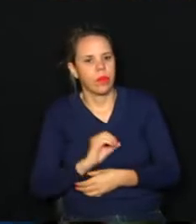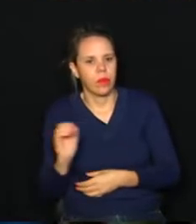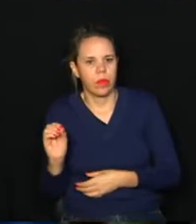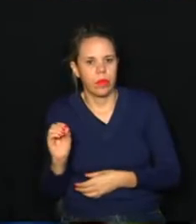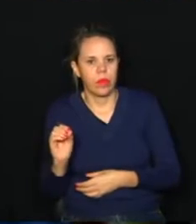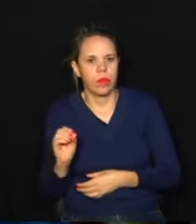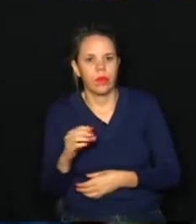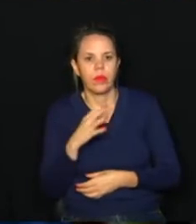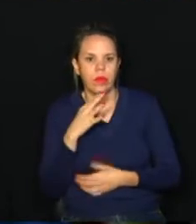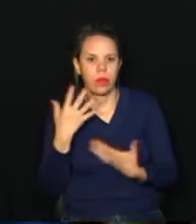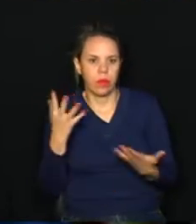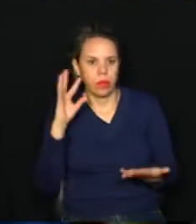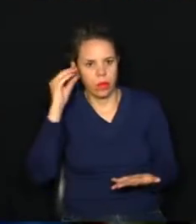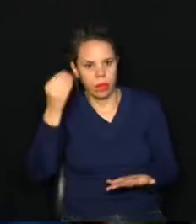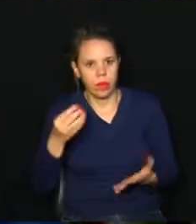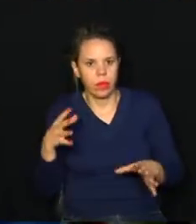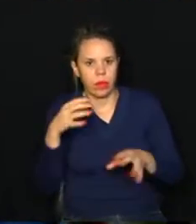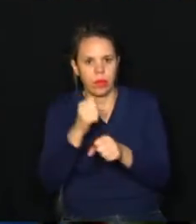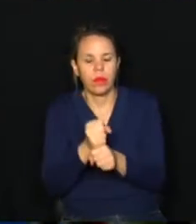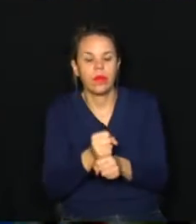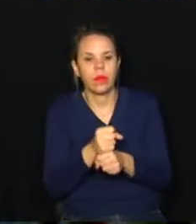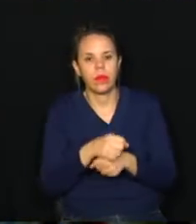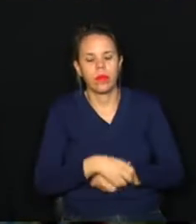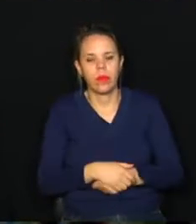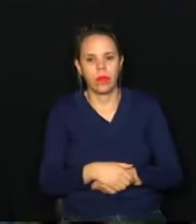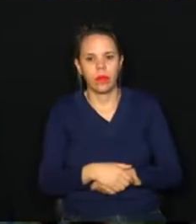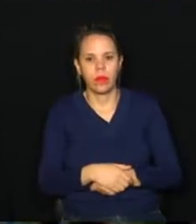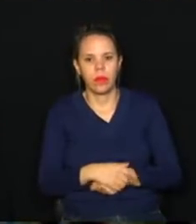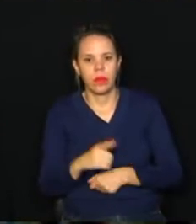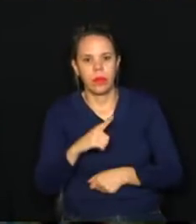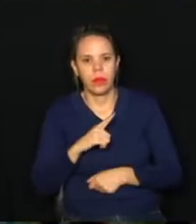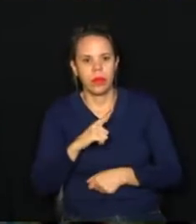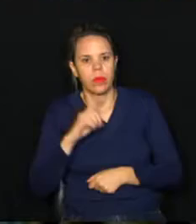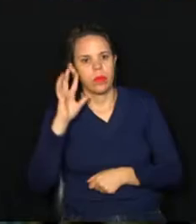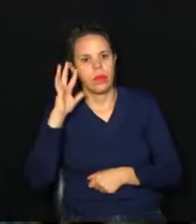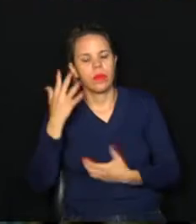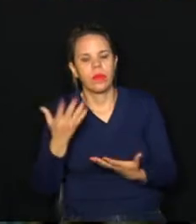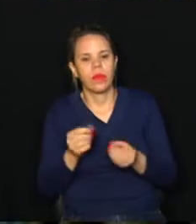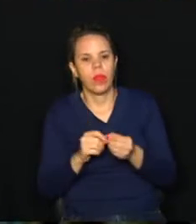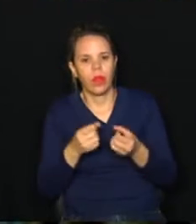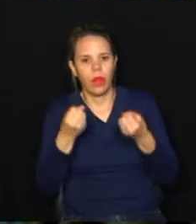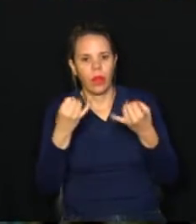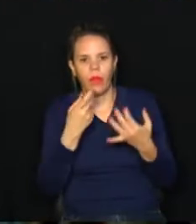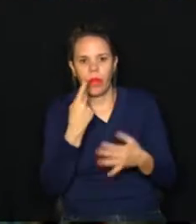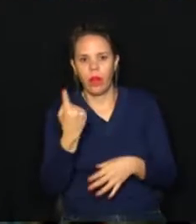o conhecimento acumulado. Para se ter uma ideia do que falamos nos